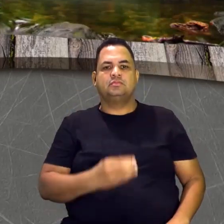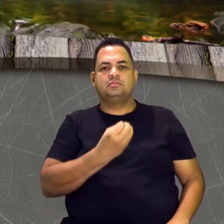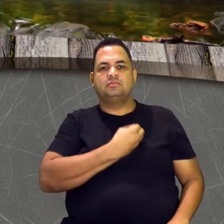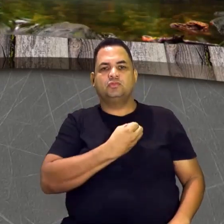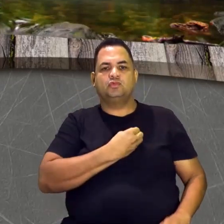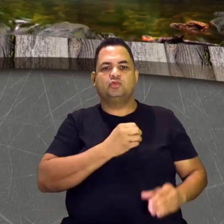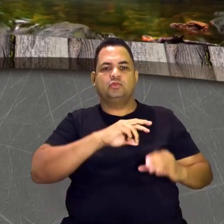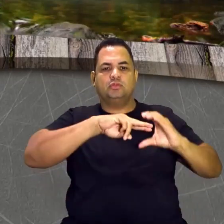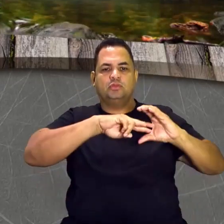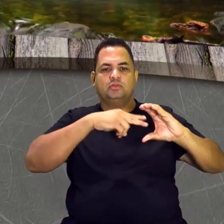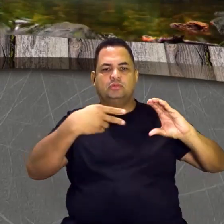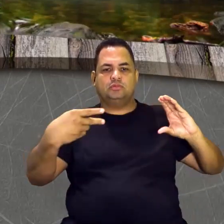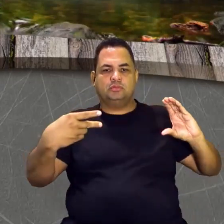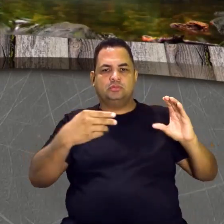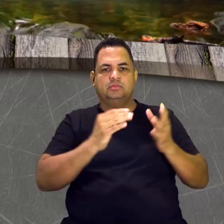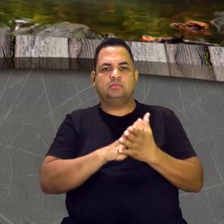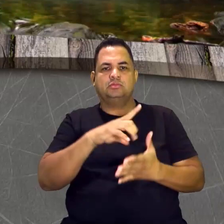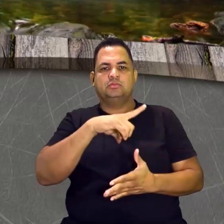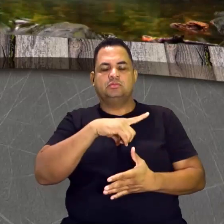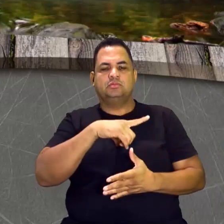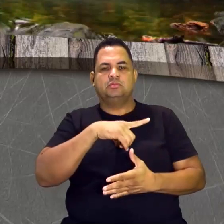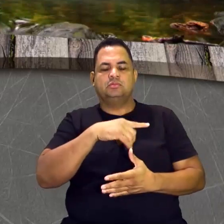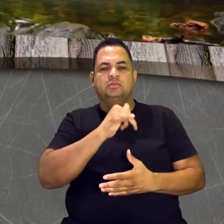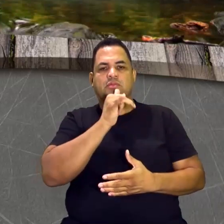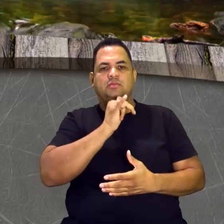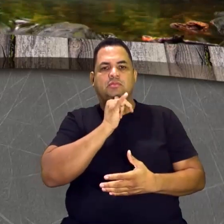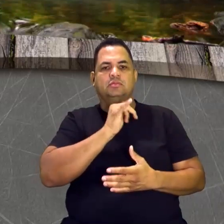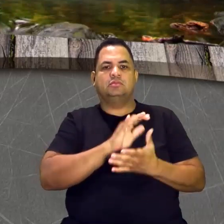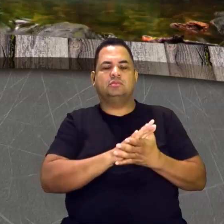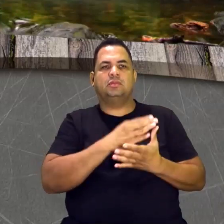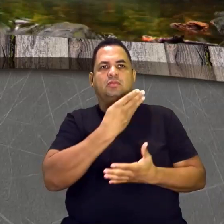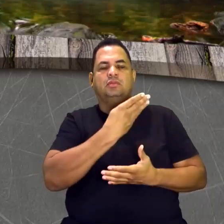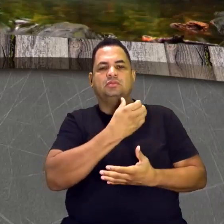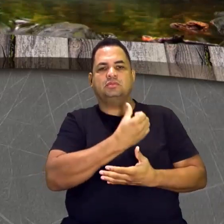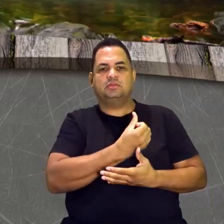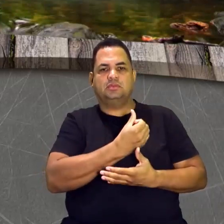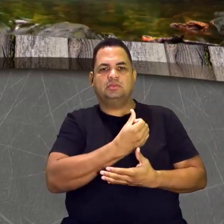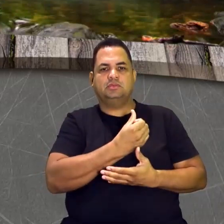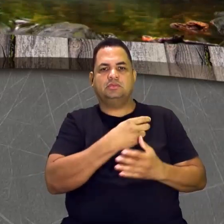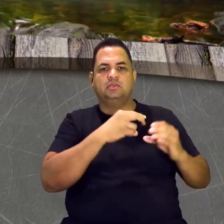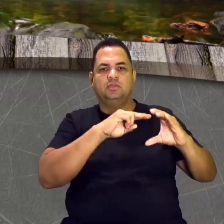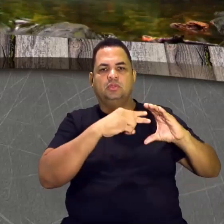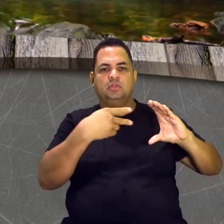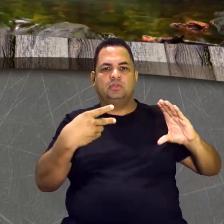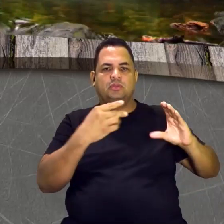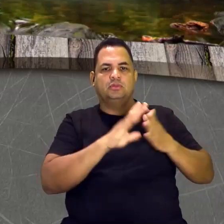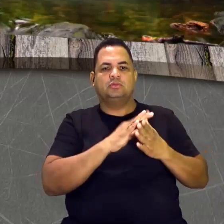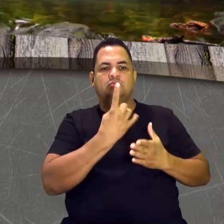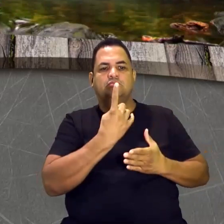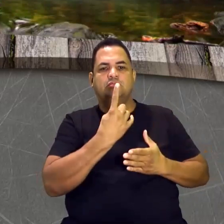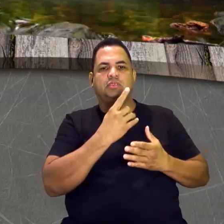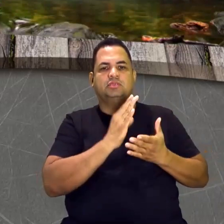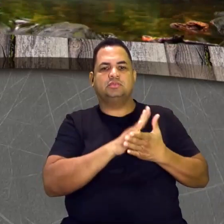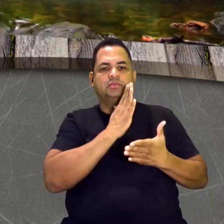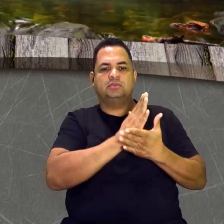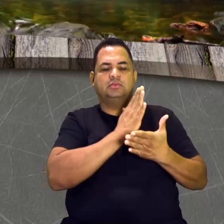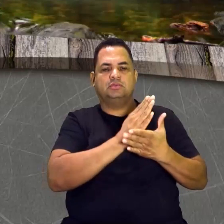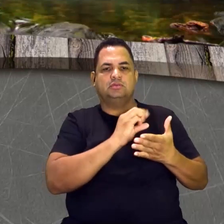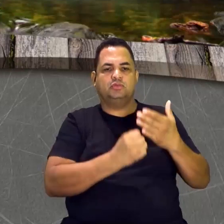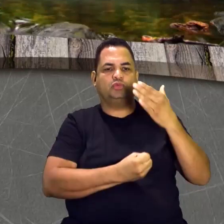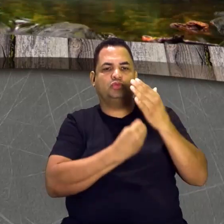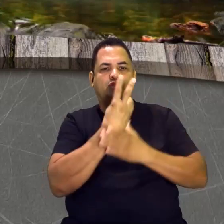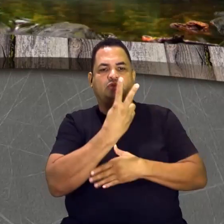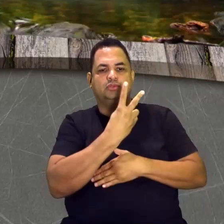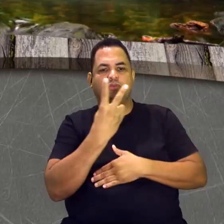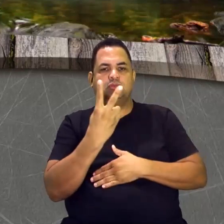de cromossomos, como por exemplo, né, as nossas células têm 46 cromossomos, uma célula vai se dividir na mitose e gerar duas